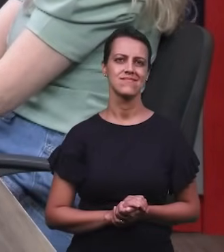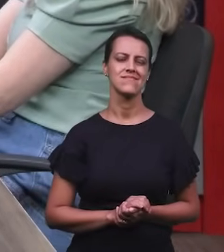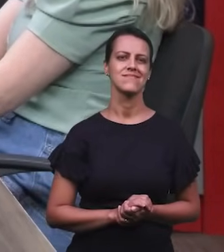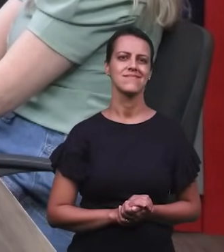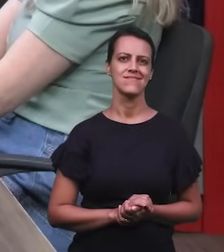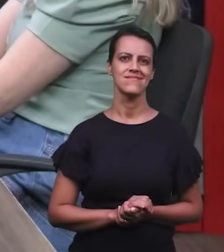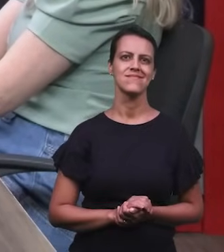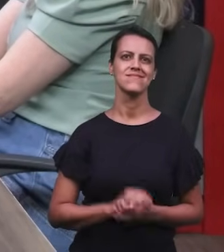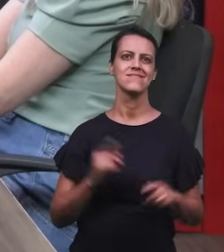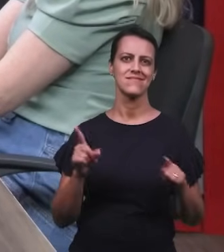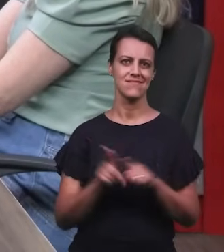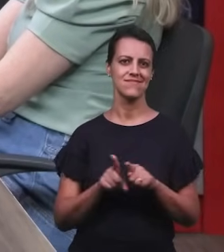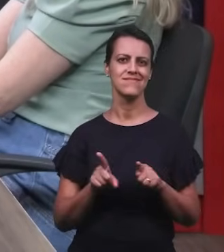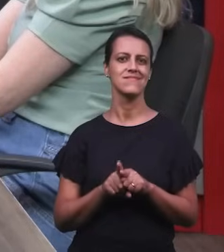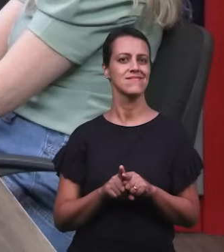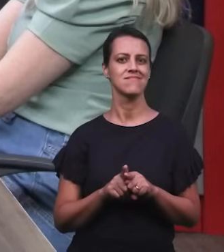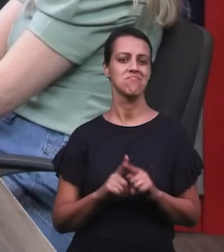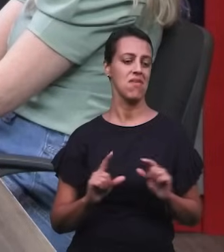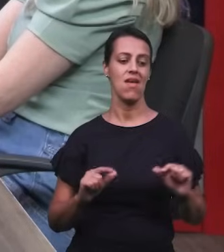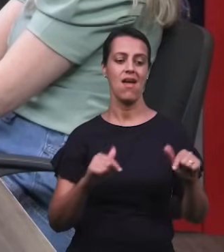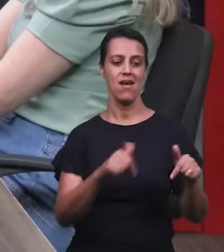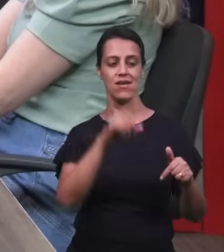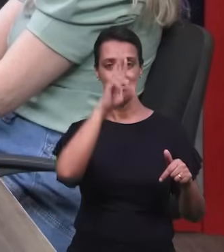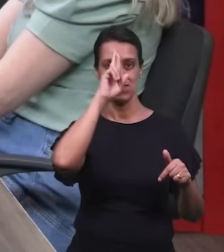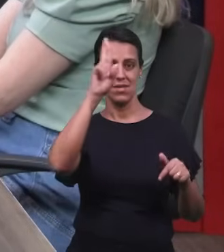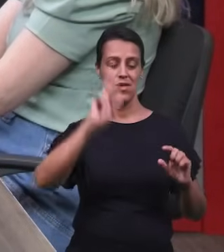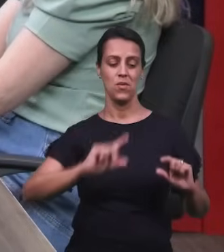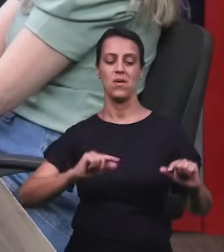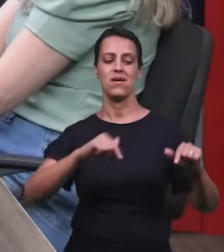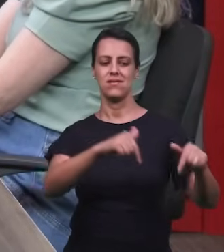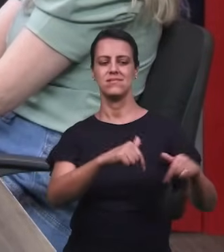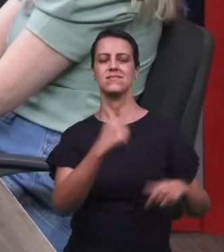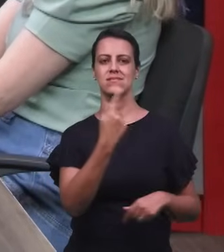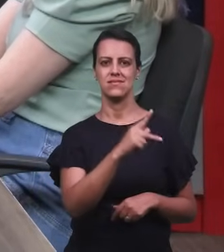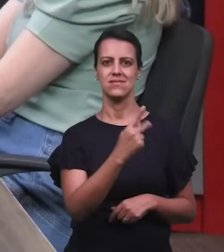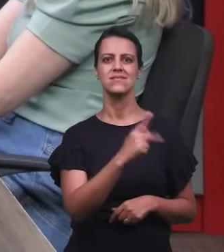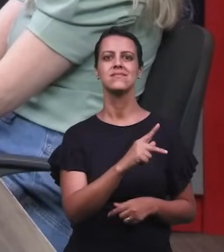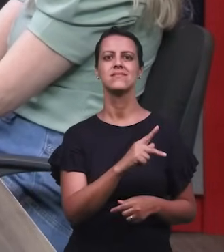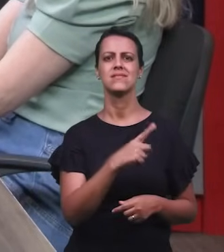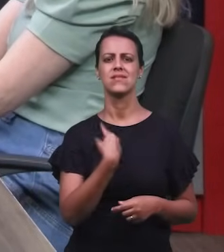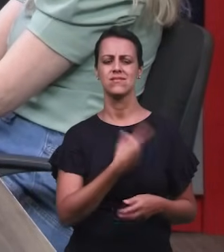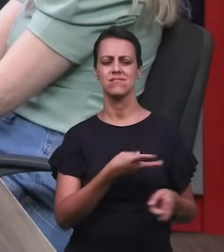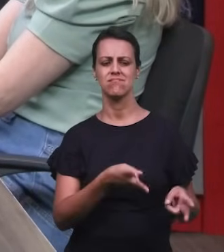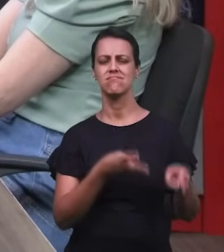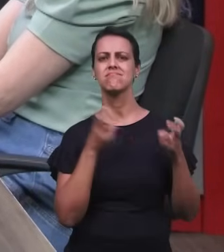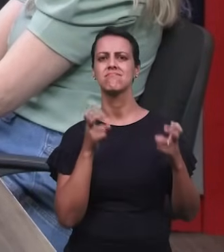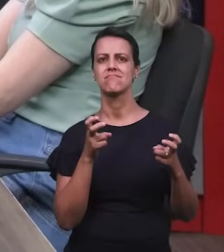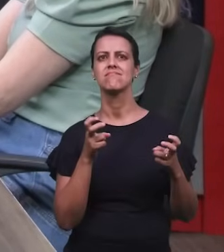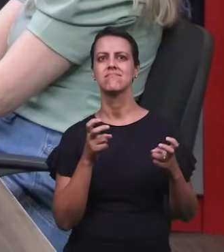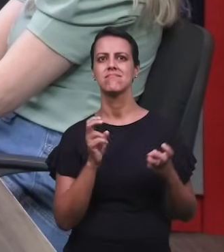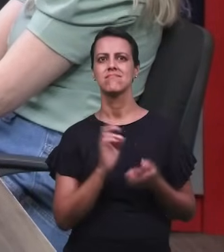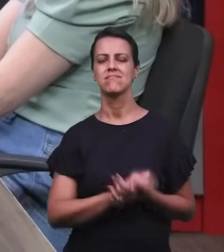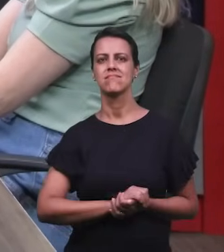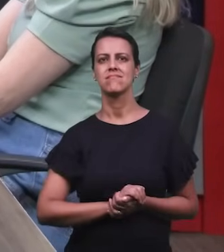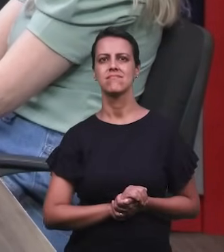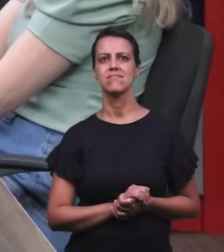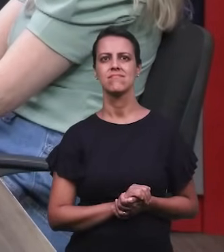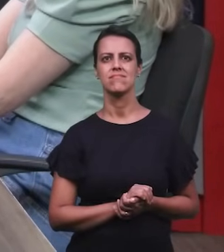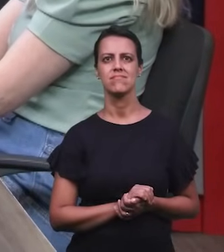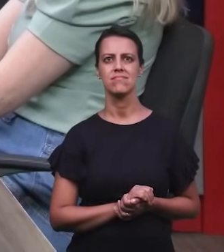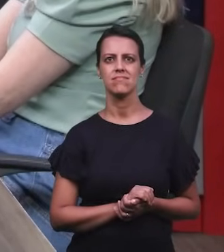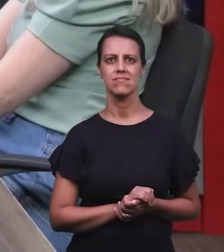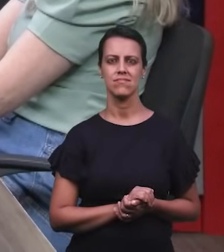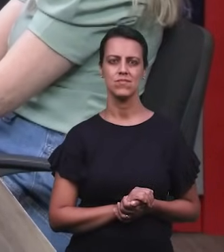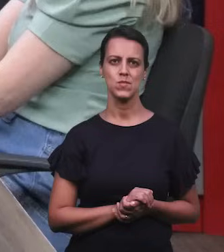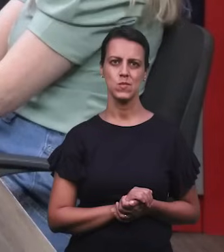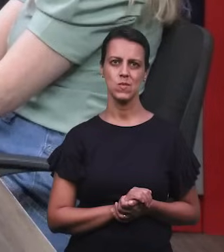Deus. É importante a gente enfatizar isso, porque a gente vê que em Pedro aqui, claramente, essas duas condições. Antes de Pedro ter uma experiência